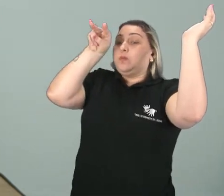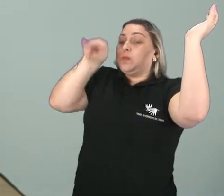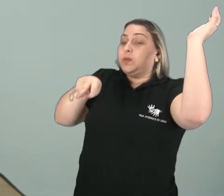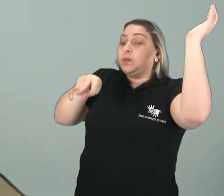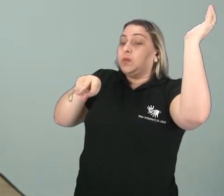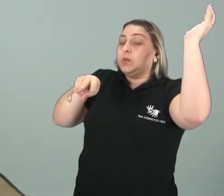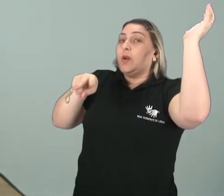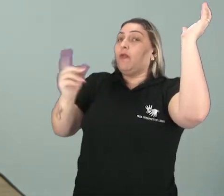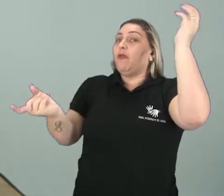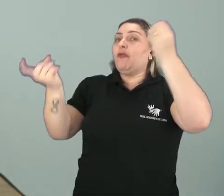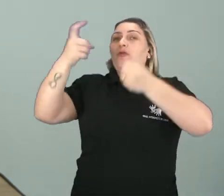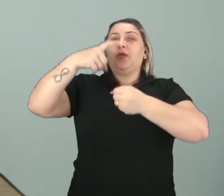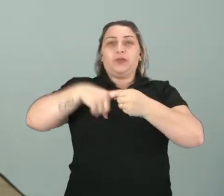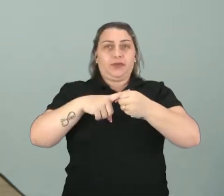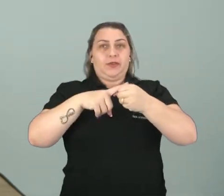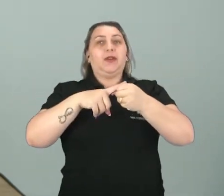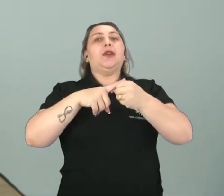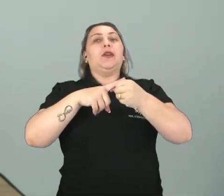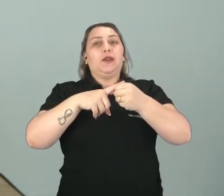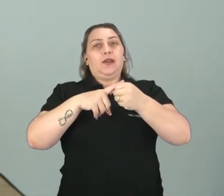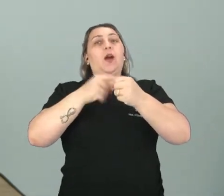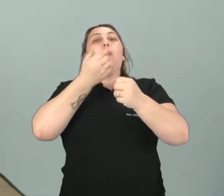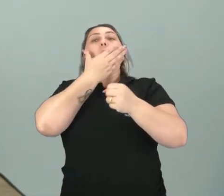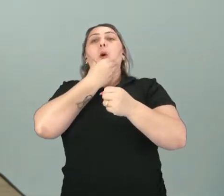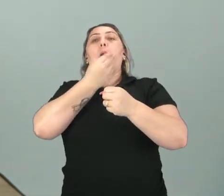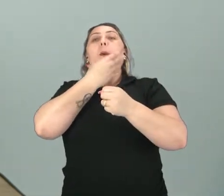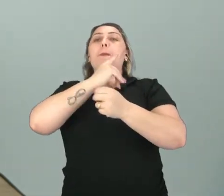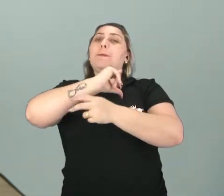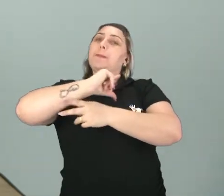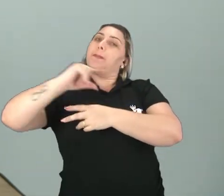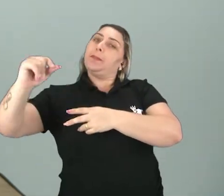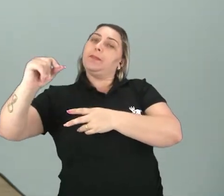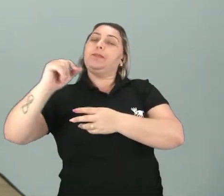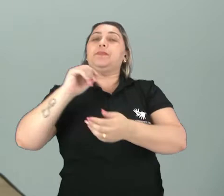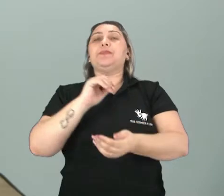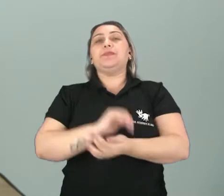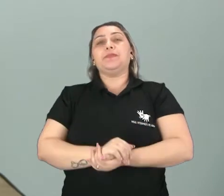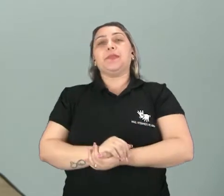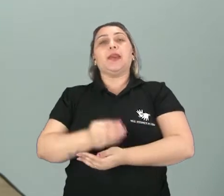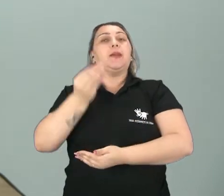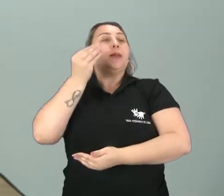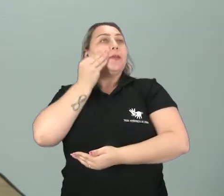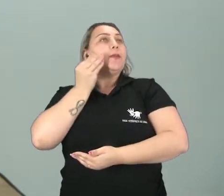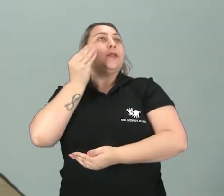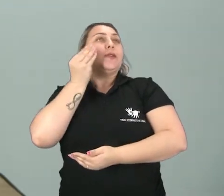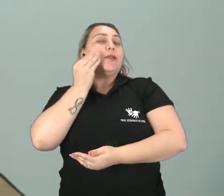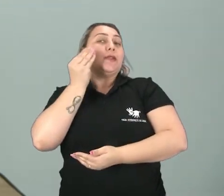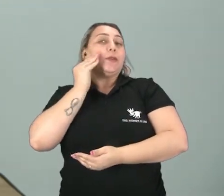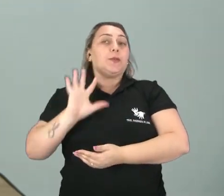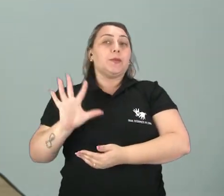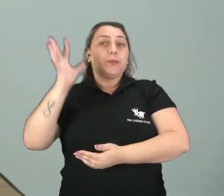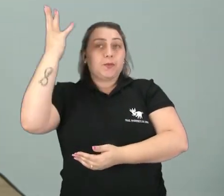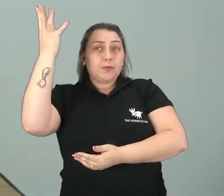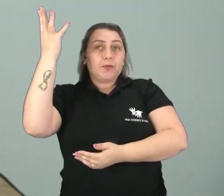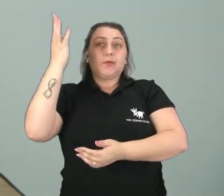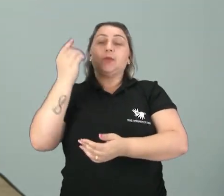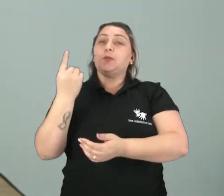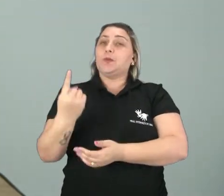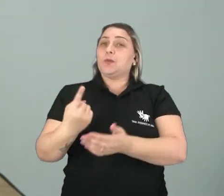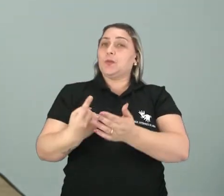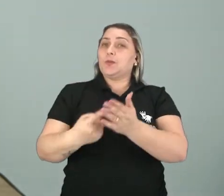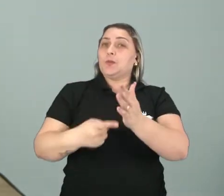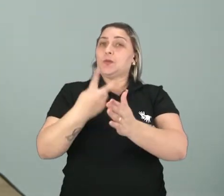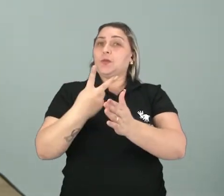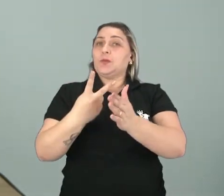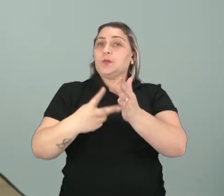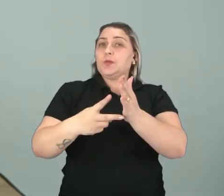e só retornava ao ninho quando ele havia saído. E essa tentativa foi acontecendo com